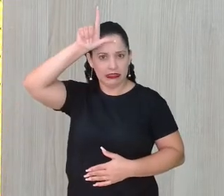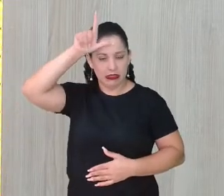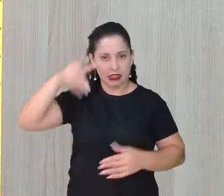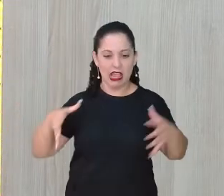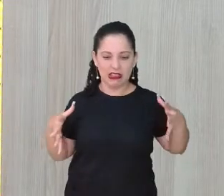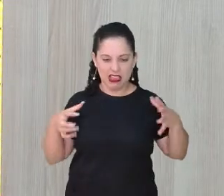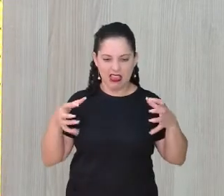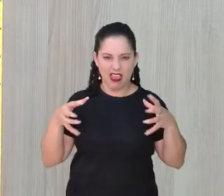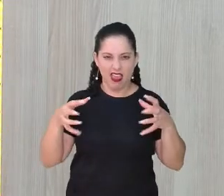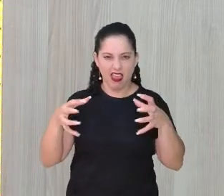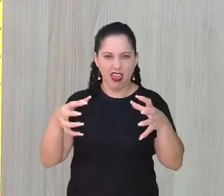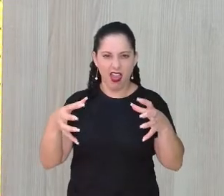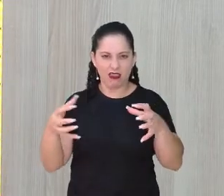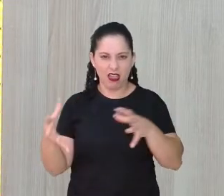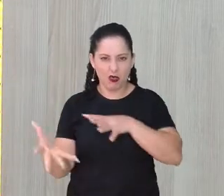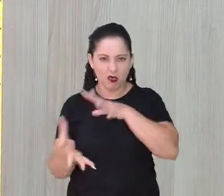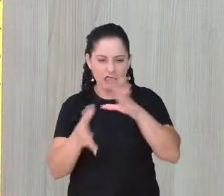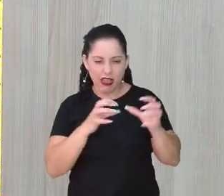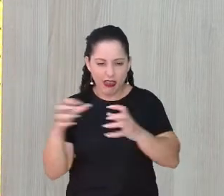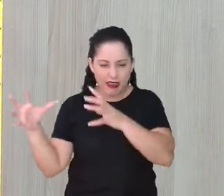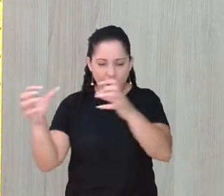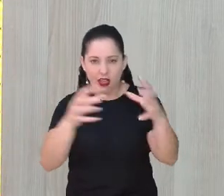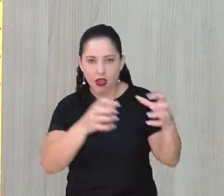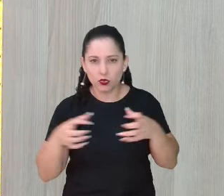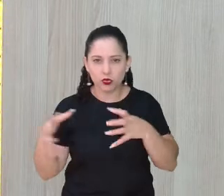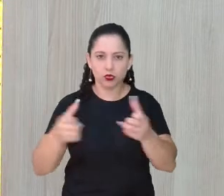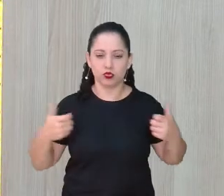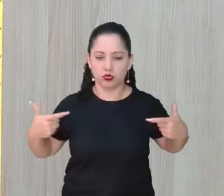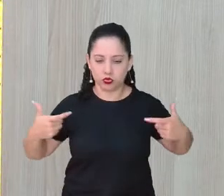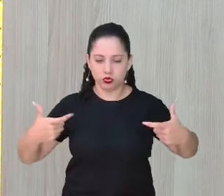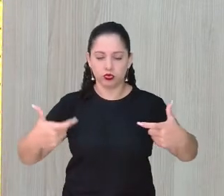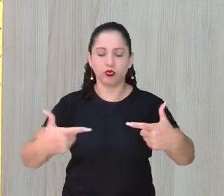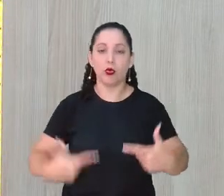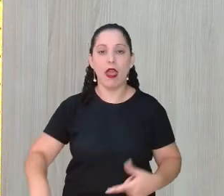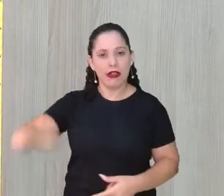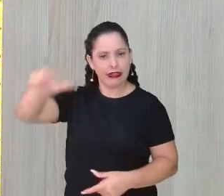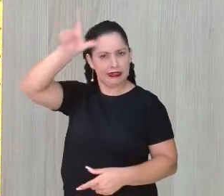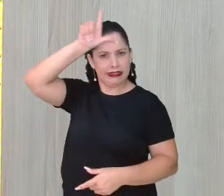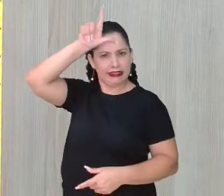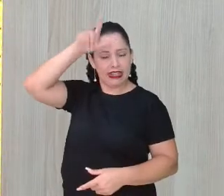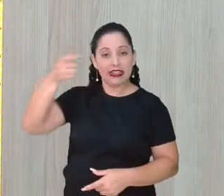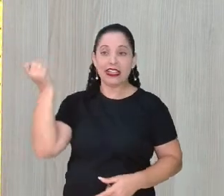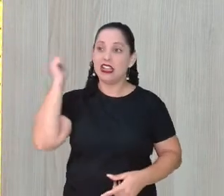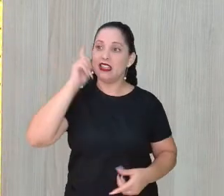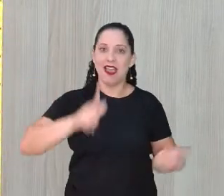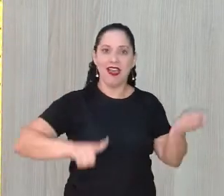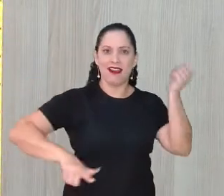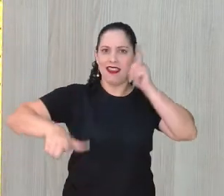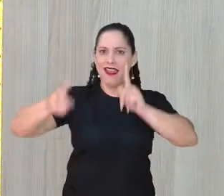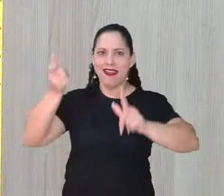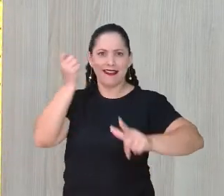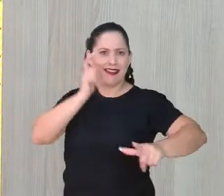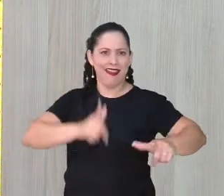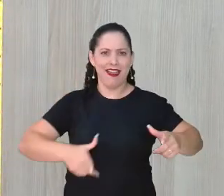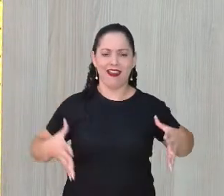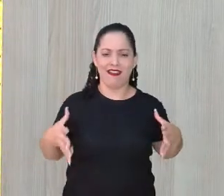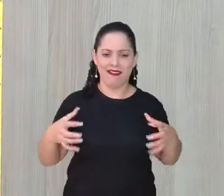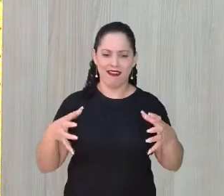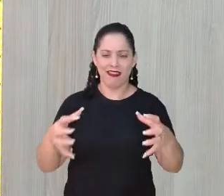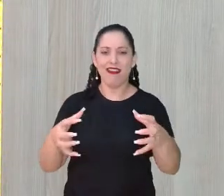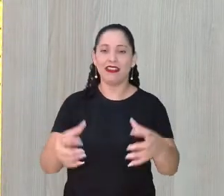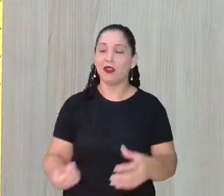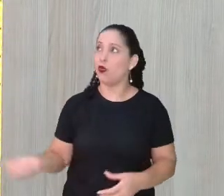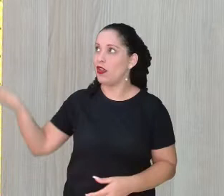para o exército francês. E Napoleão, ele seria integrante daquilo que a gente colocaria, né, como uma